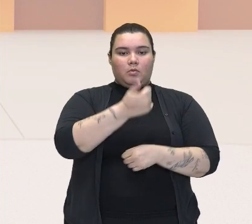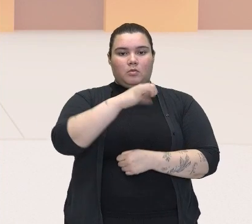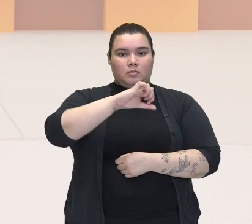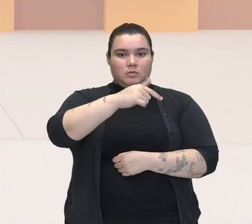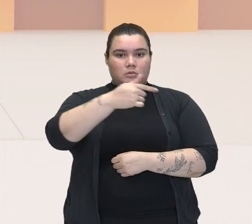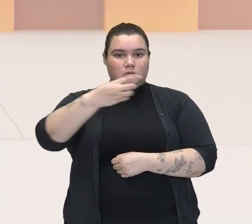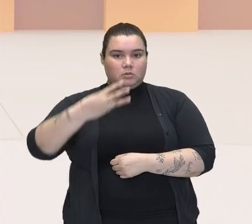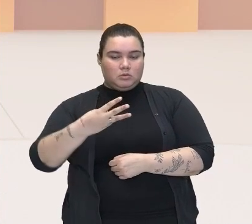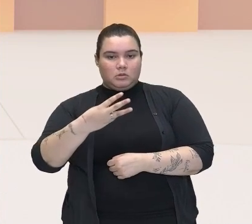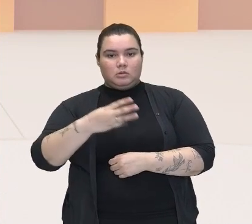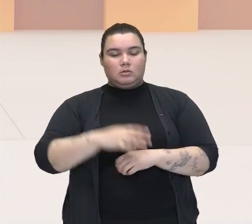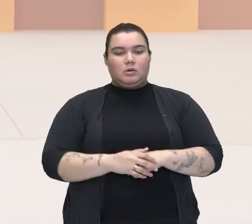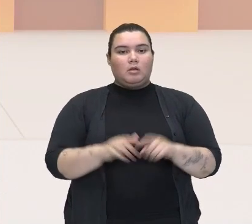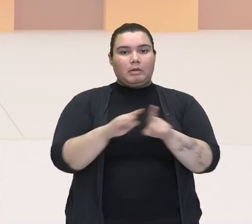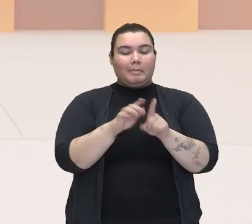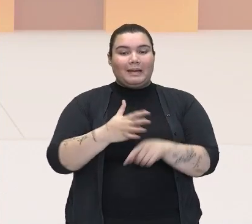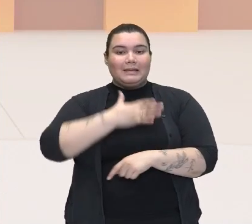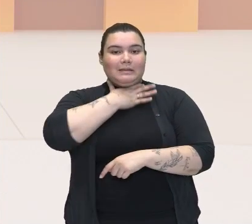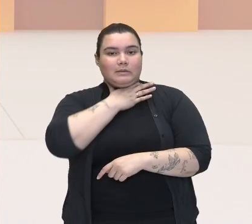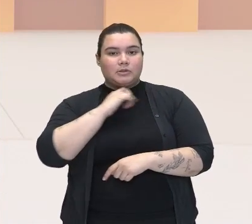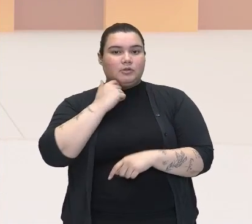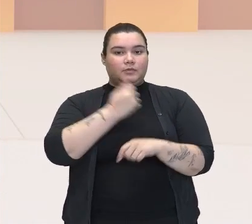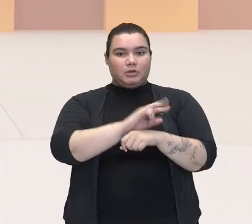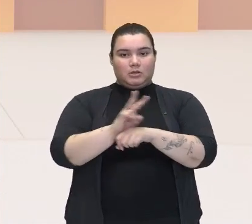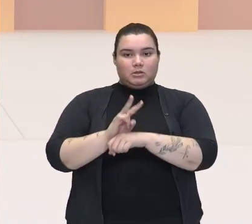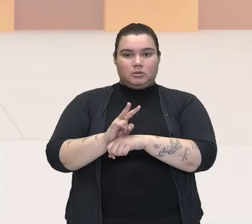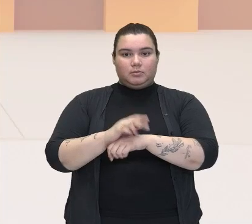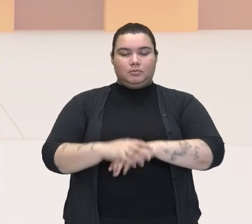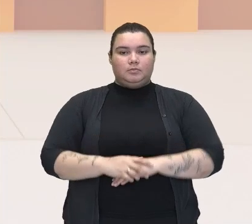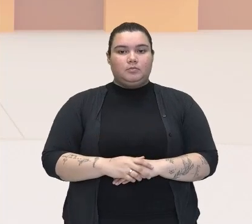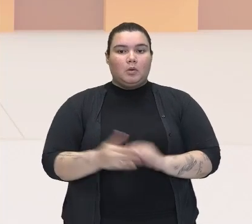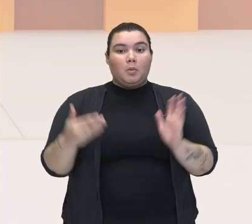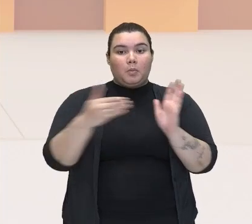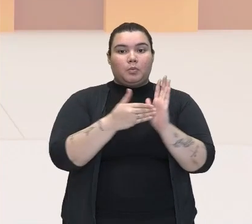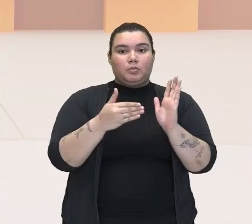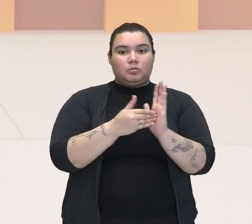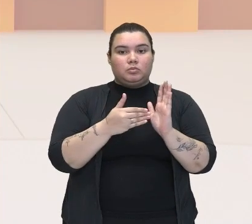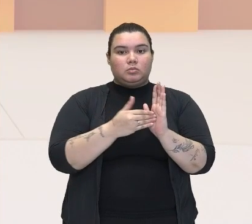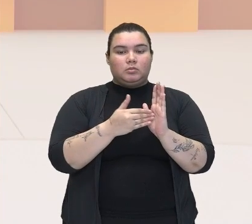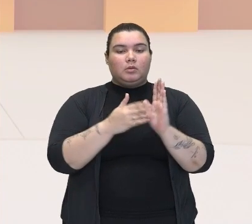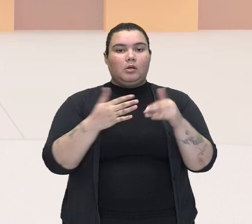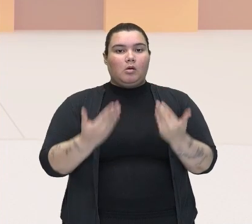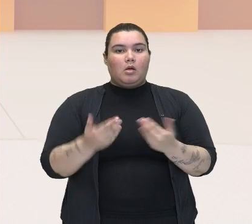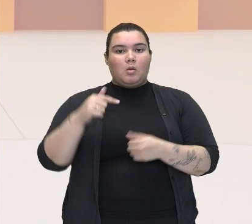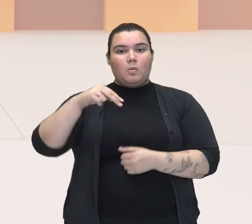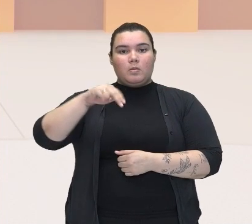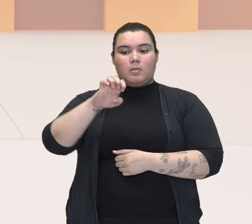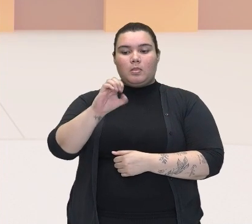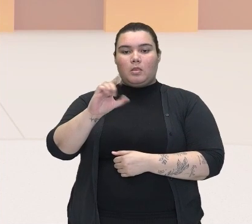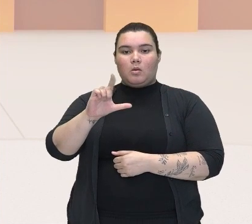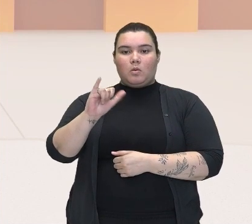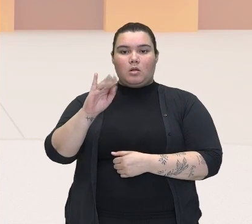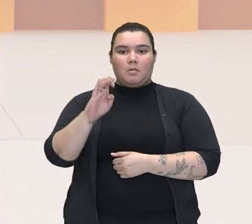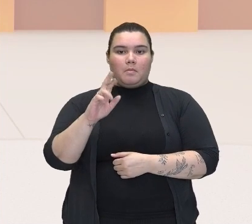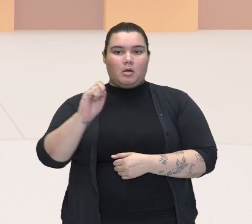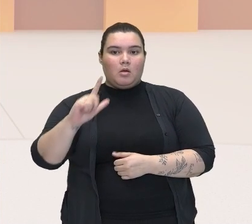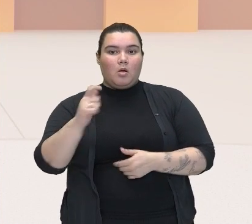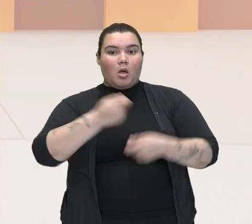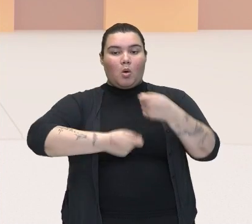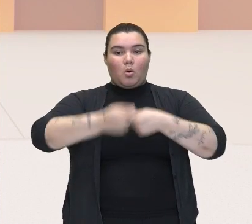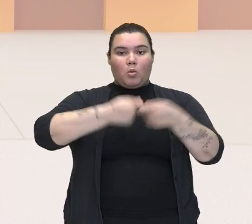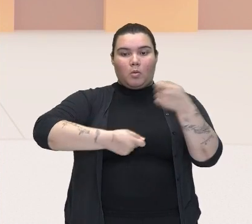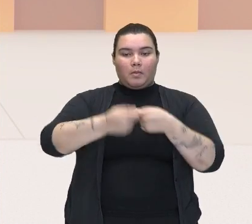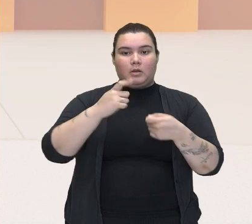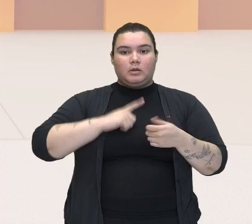1973. Crise fiscal também. E aí nós temos o último Estado neoliberal, a economia de mercado